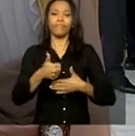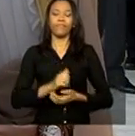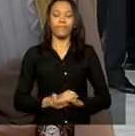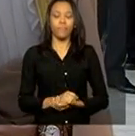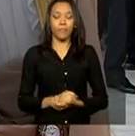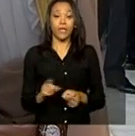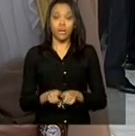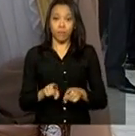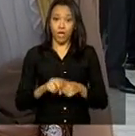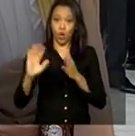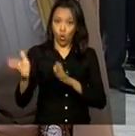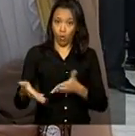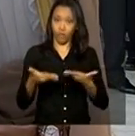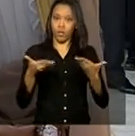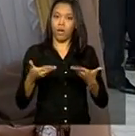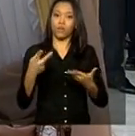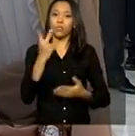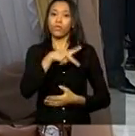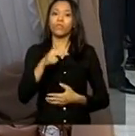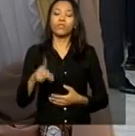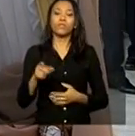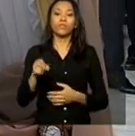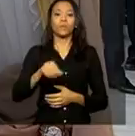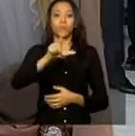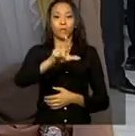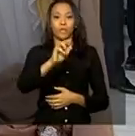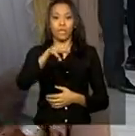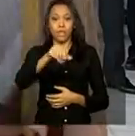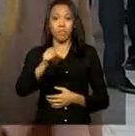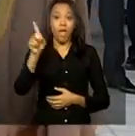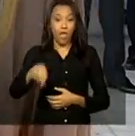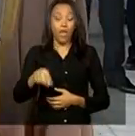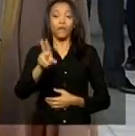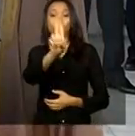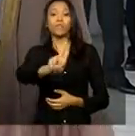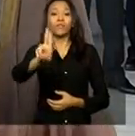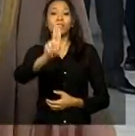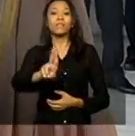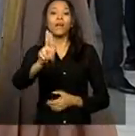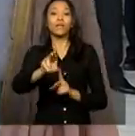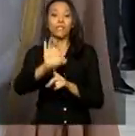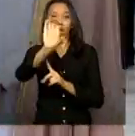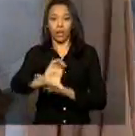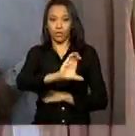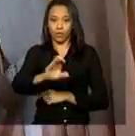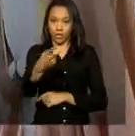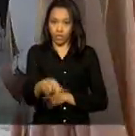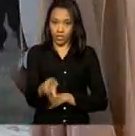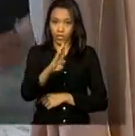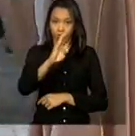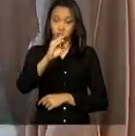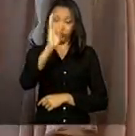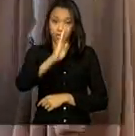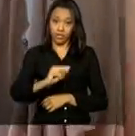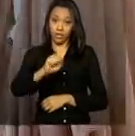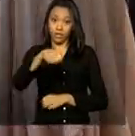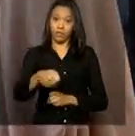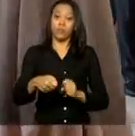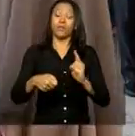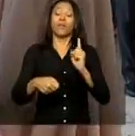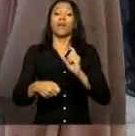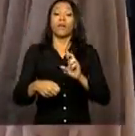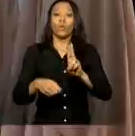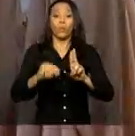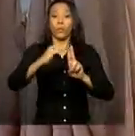nosso convidado, professor Creomar Lima Carvalho de Souza, da Universidade Católica de Brasília. Está nos auxiliando, comentando aqui